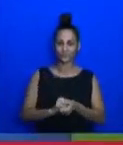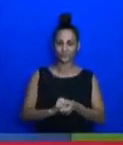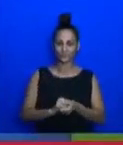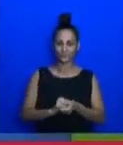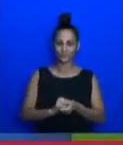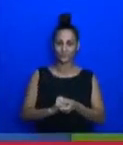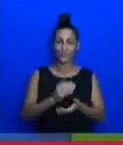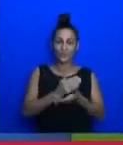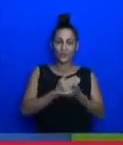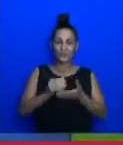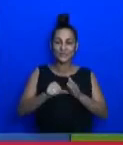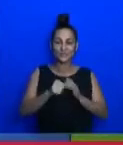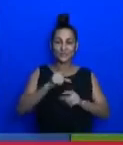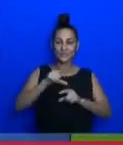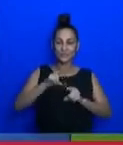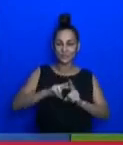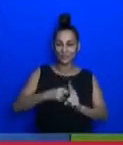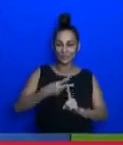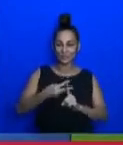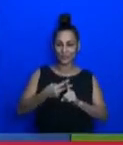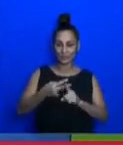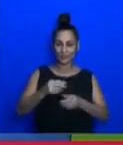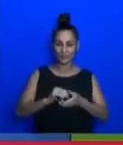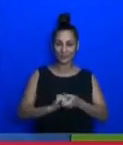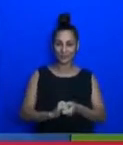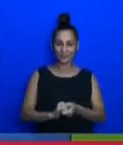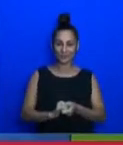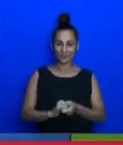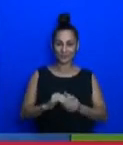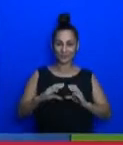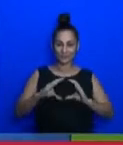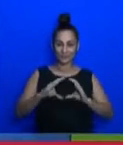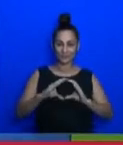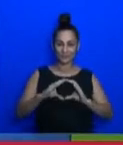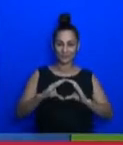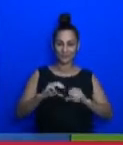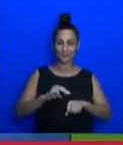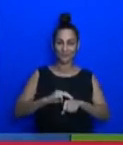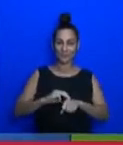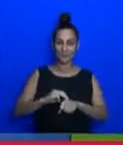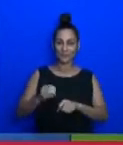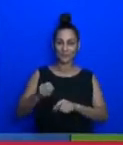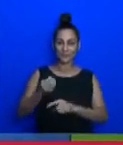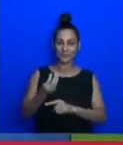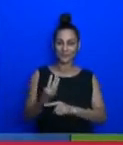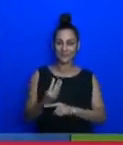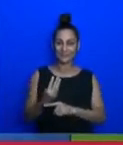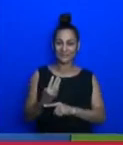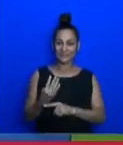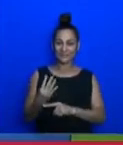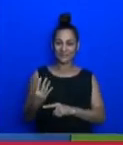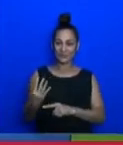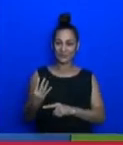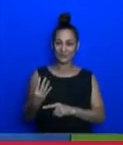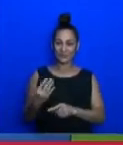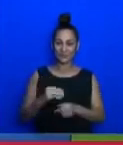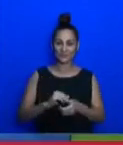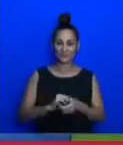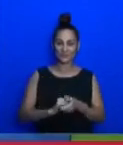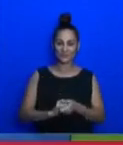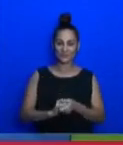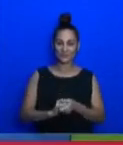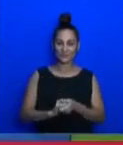50. Começando o primeiro sorteio da dupla Sena. Bola marrom 34, marrom